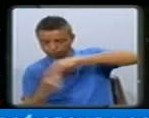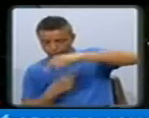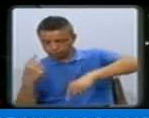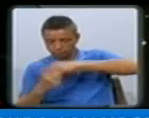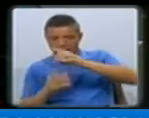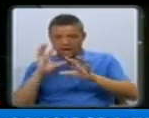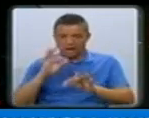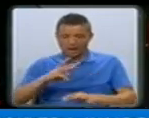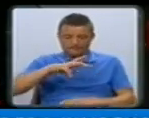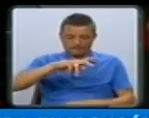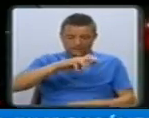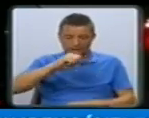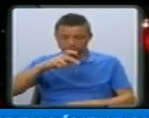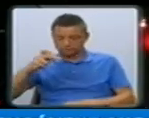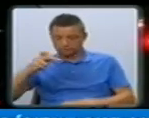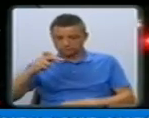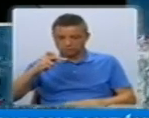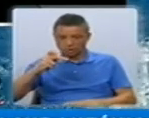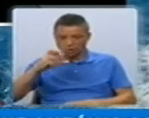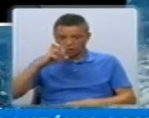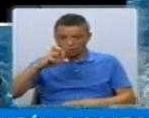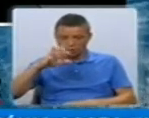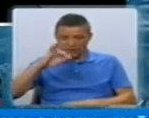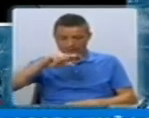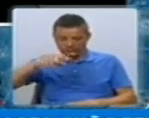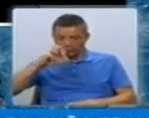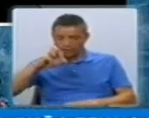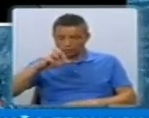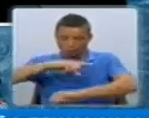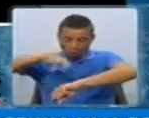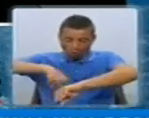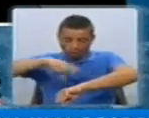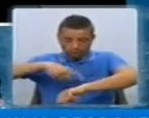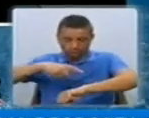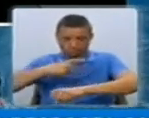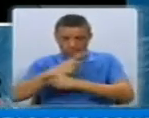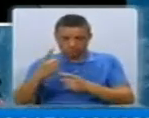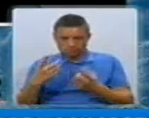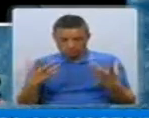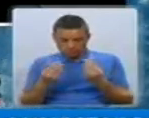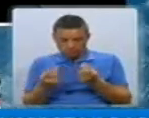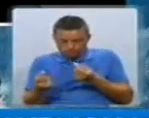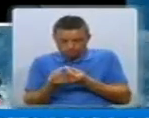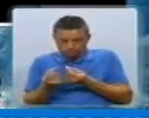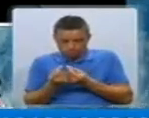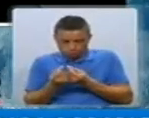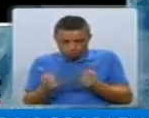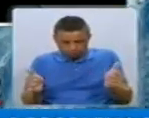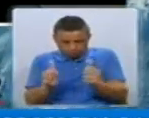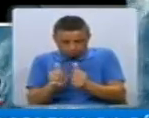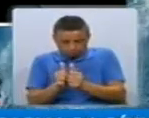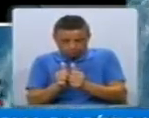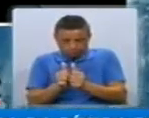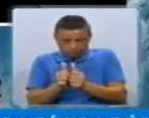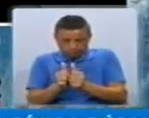de massa, a cada 4,8 horas. Isto quer dizer que estamos perante um duo muito próximo um do outro. E